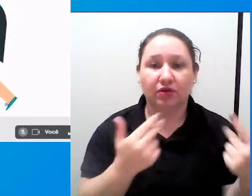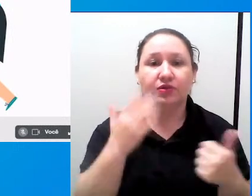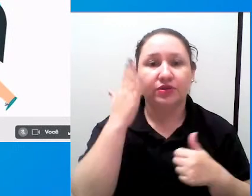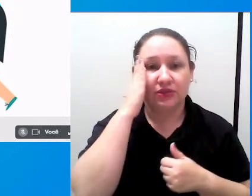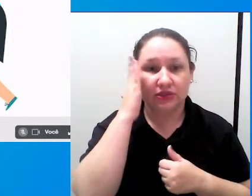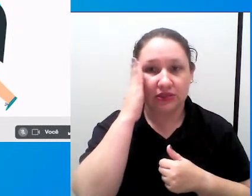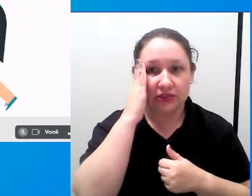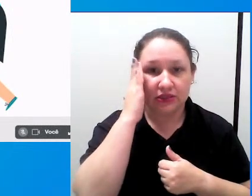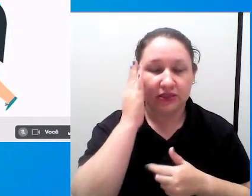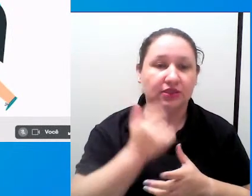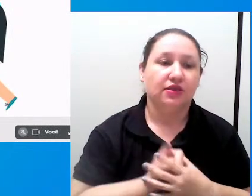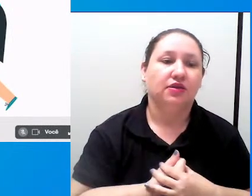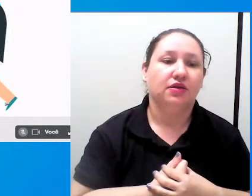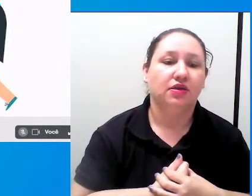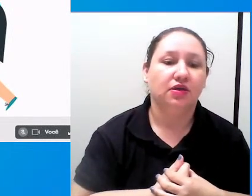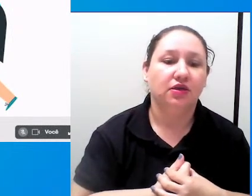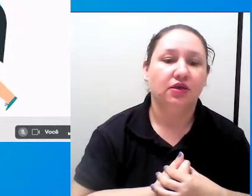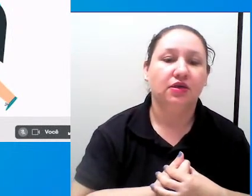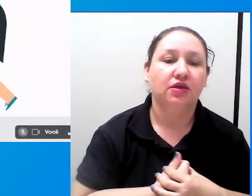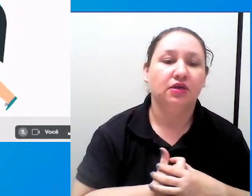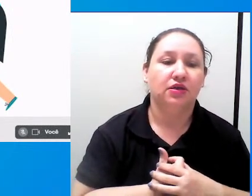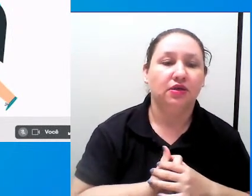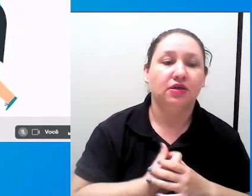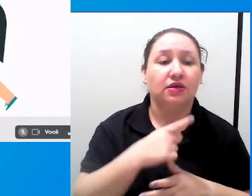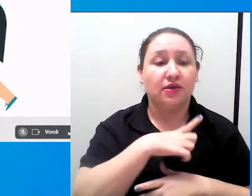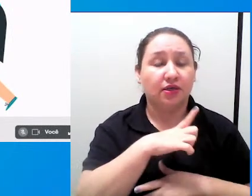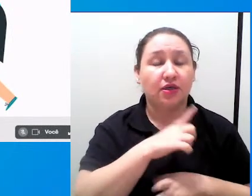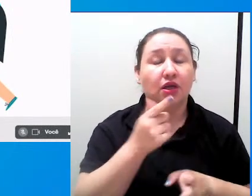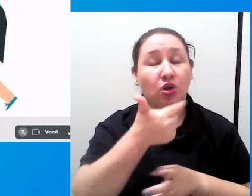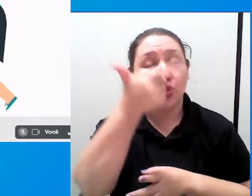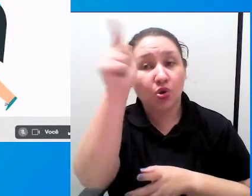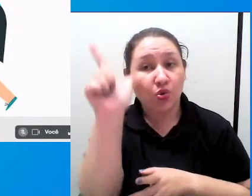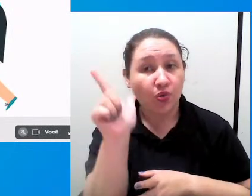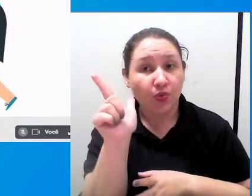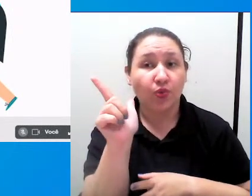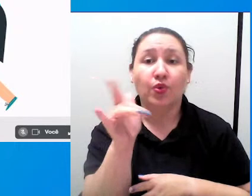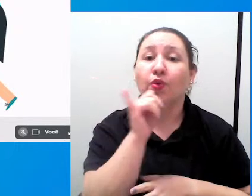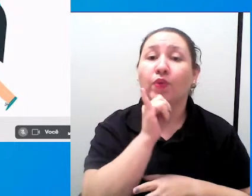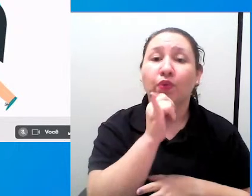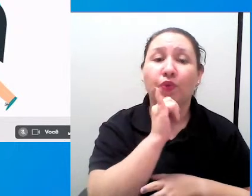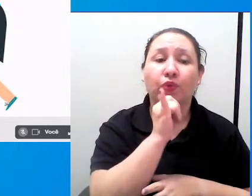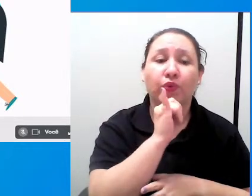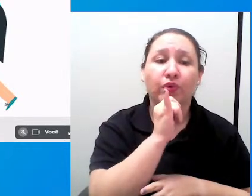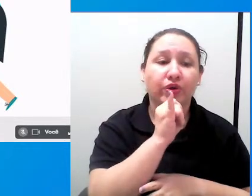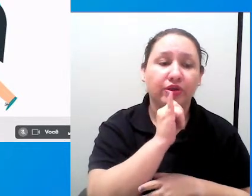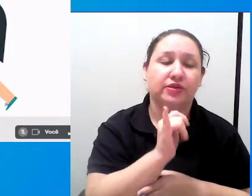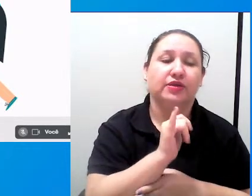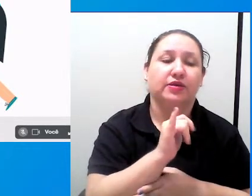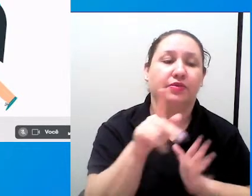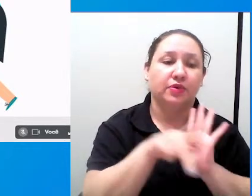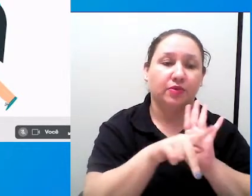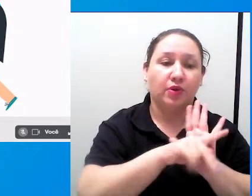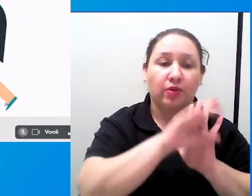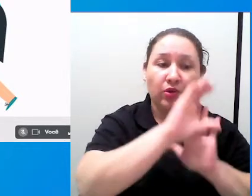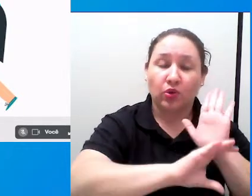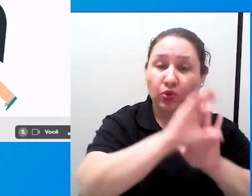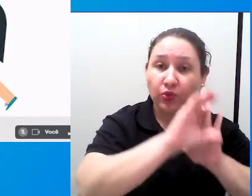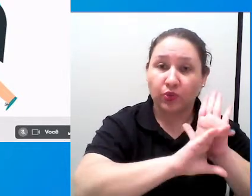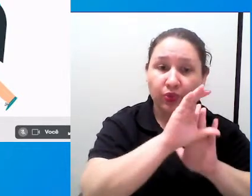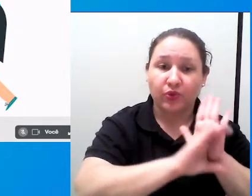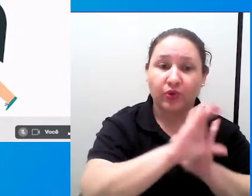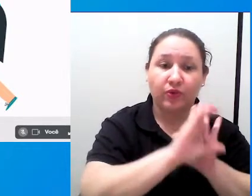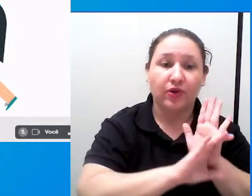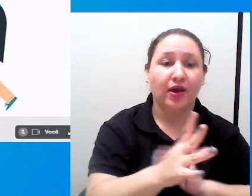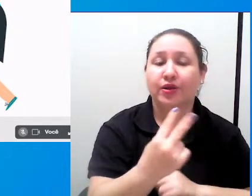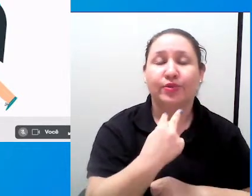a gente começou a trabalhar nos outros componentes curriculares do nosso PPC, para a gente não mexer mais nas disciplinas que a